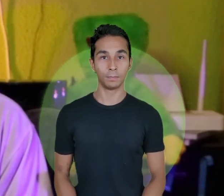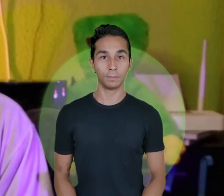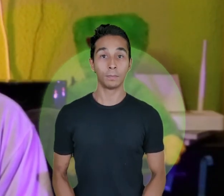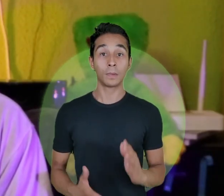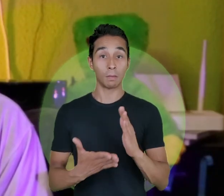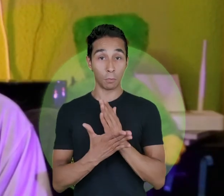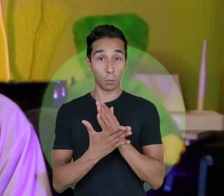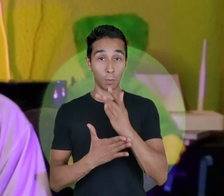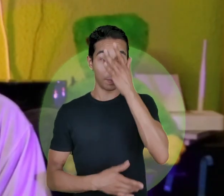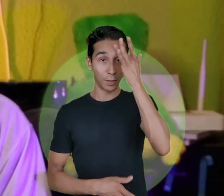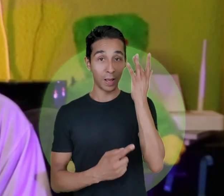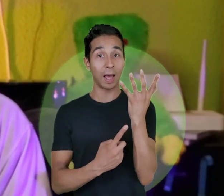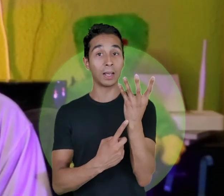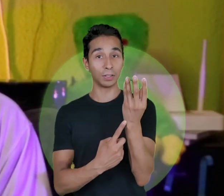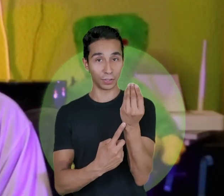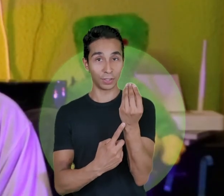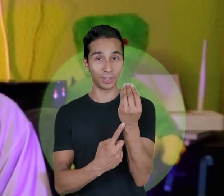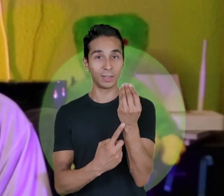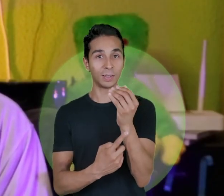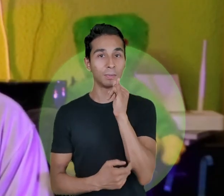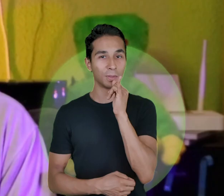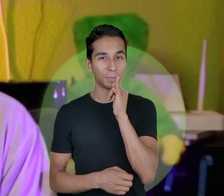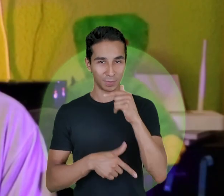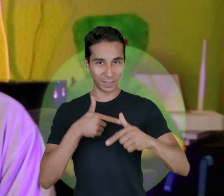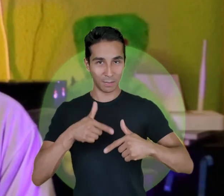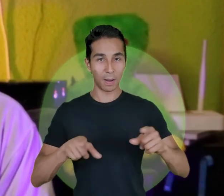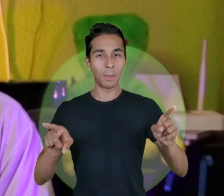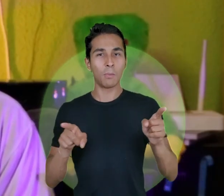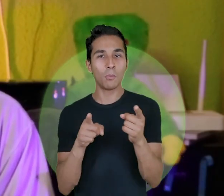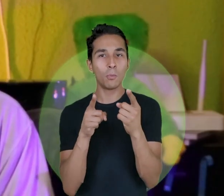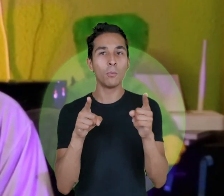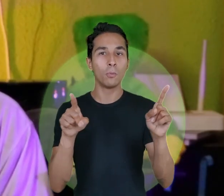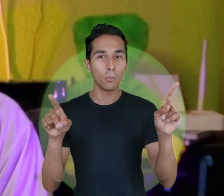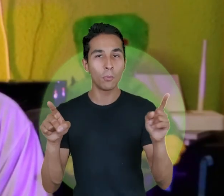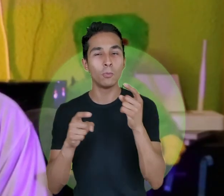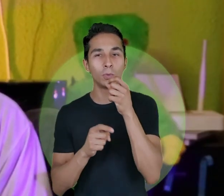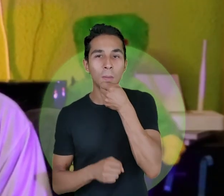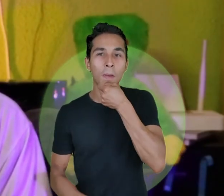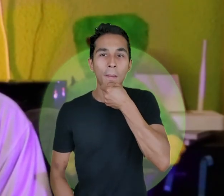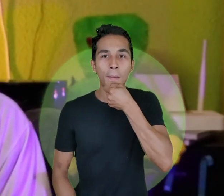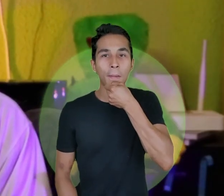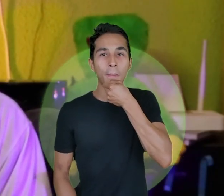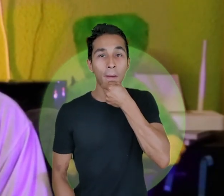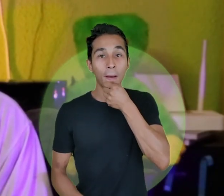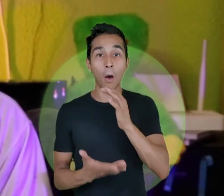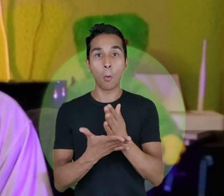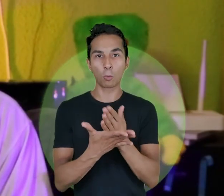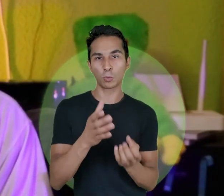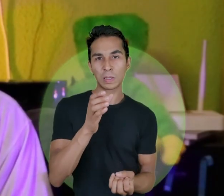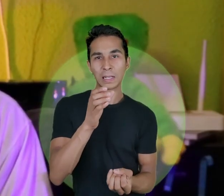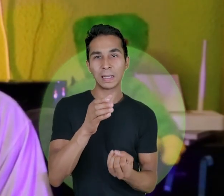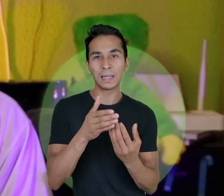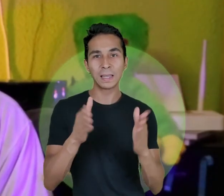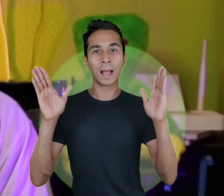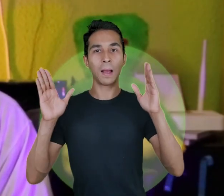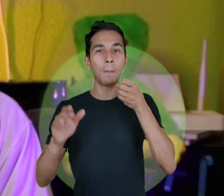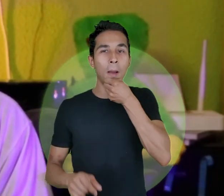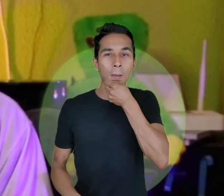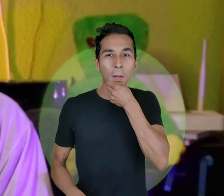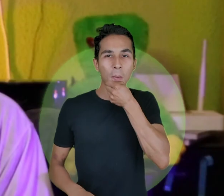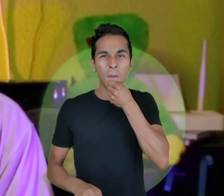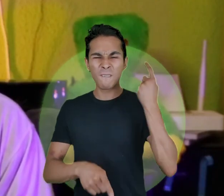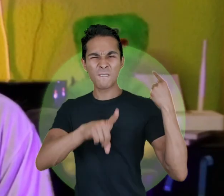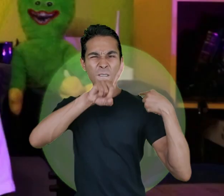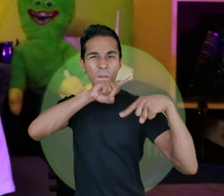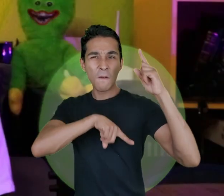Falando exatamente da música, tipo, vários deles, tipo, aparecem com uma música e depois somem, você nunca mais